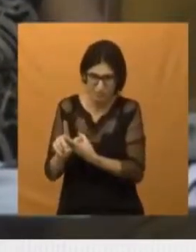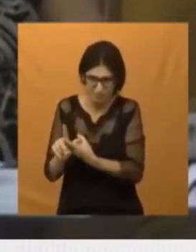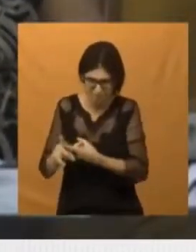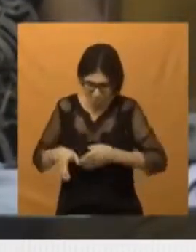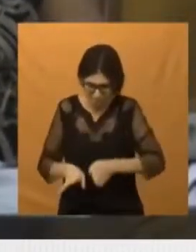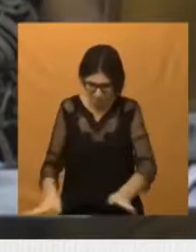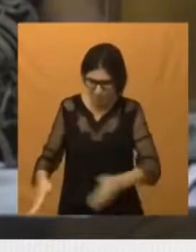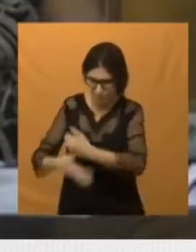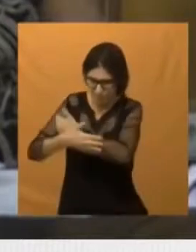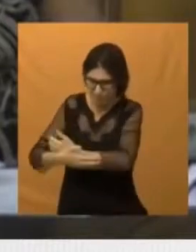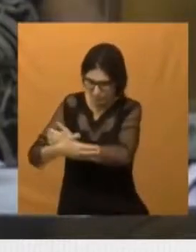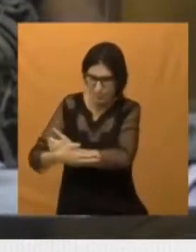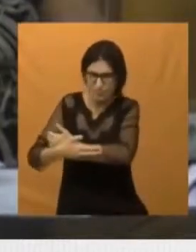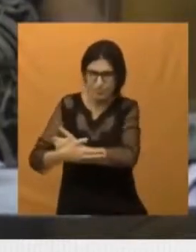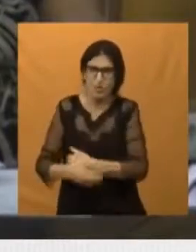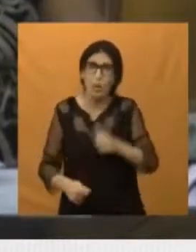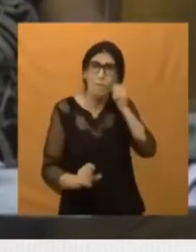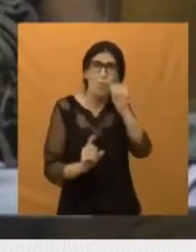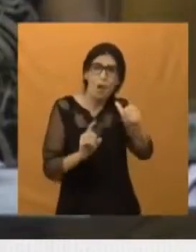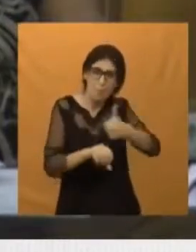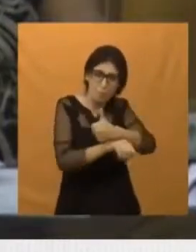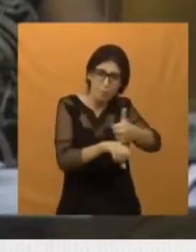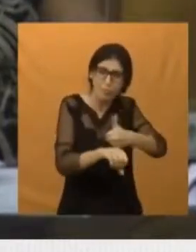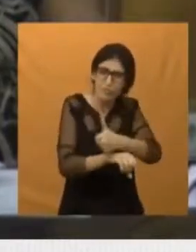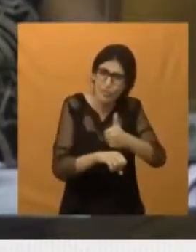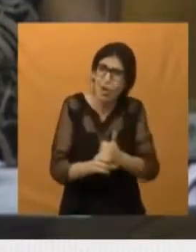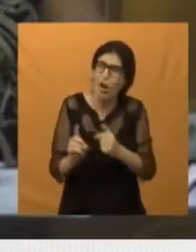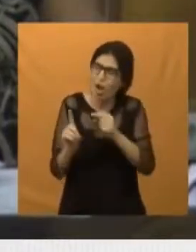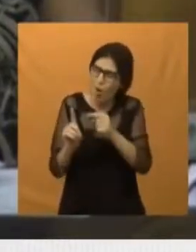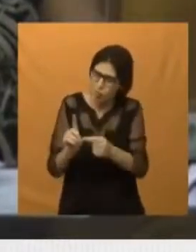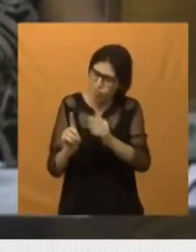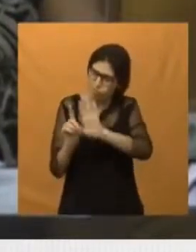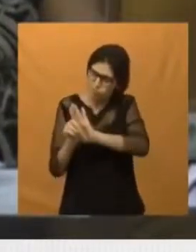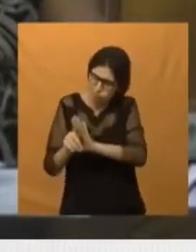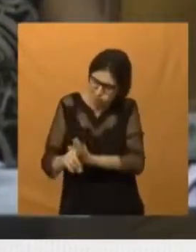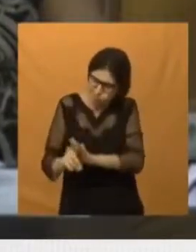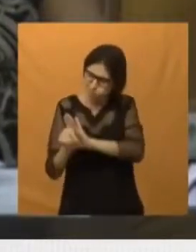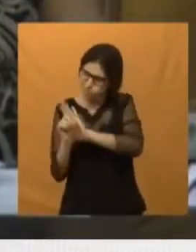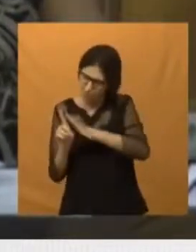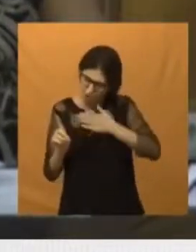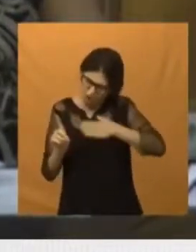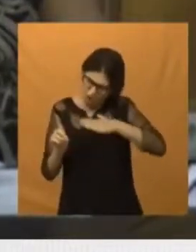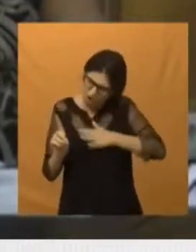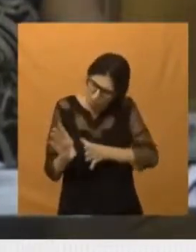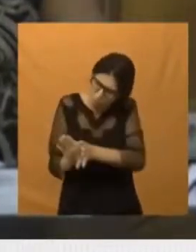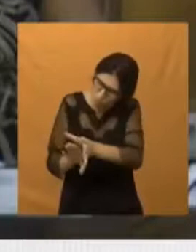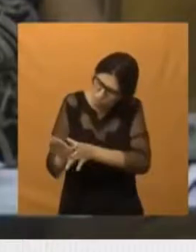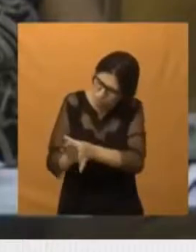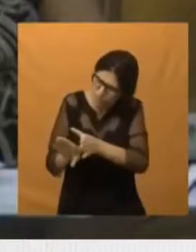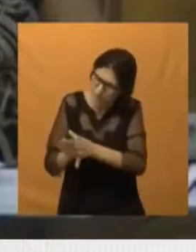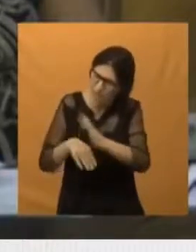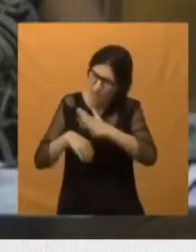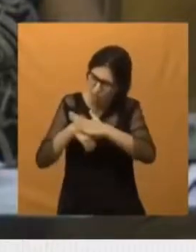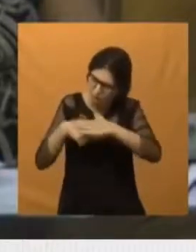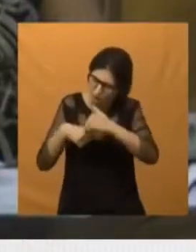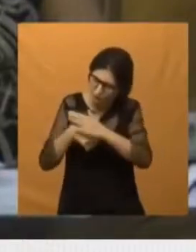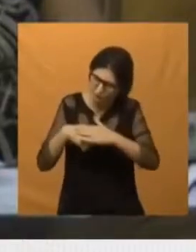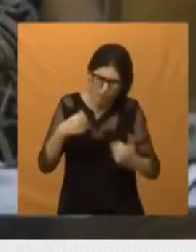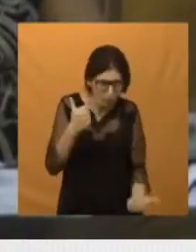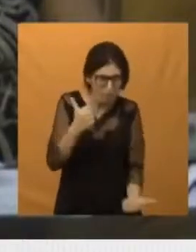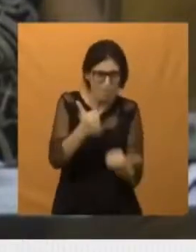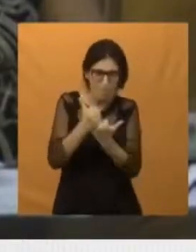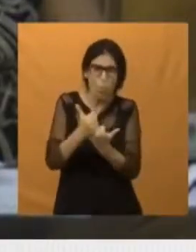mais colaborativa, mais tranquila e com segurança e tranquilidade, todo o processo flui de uma maneira mais interessante.